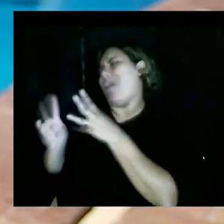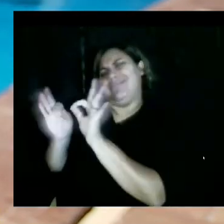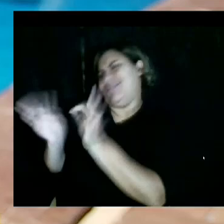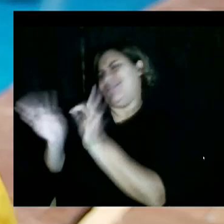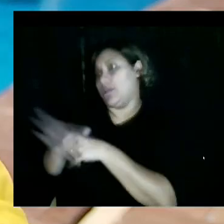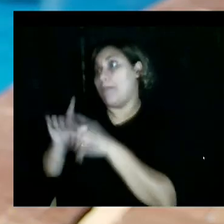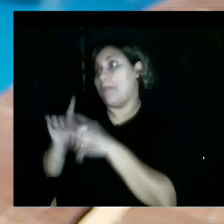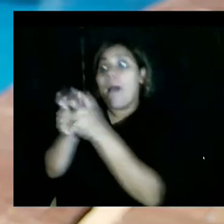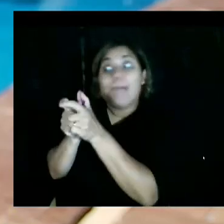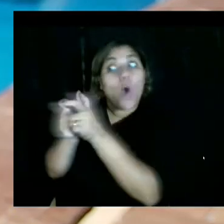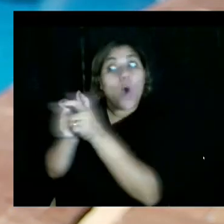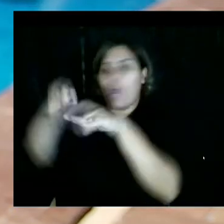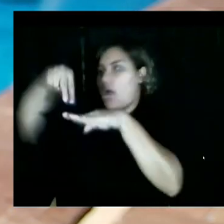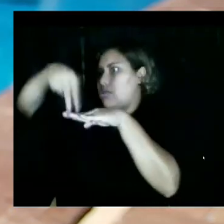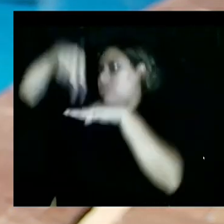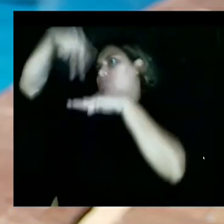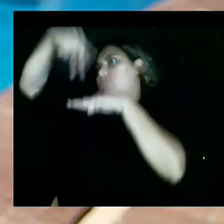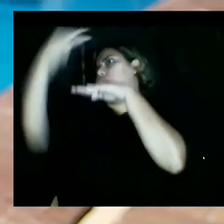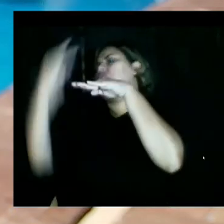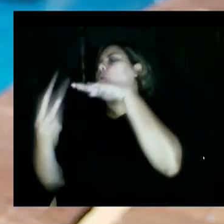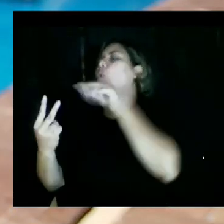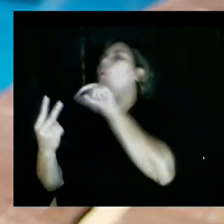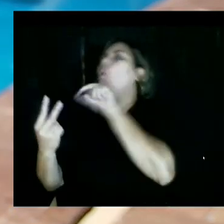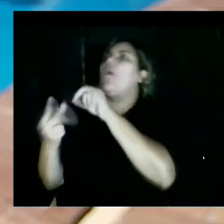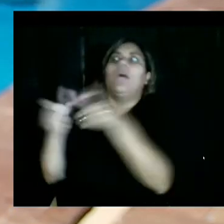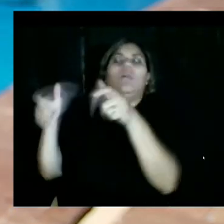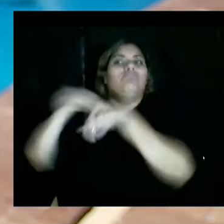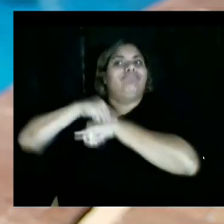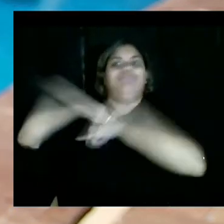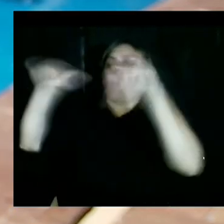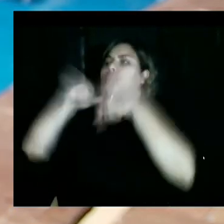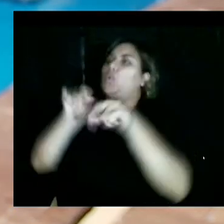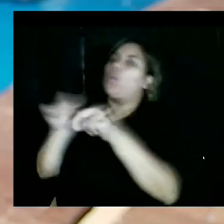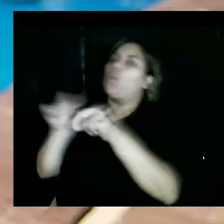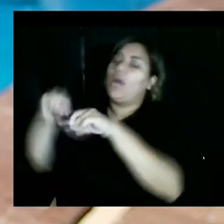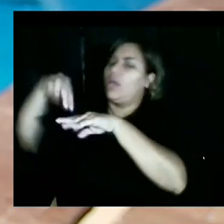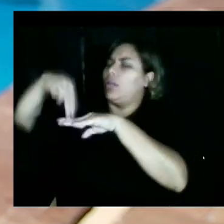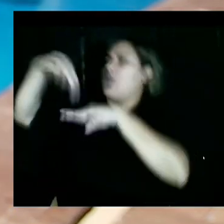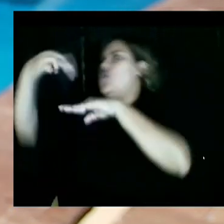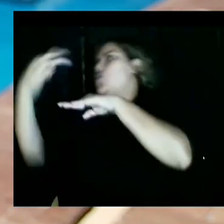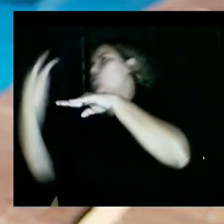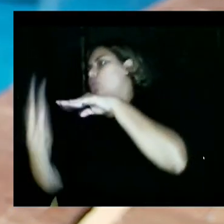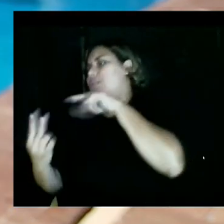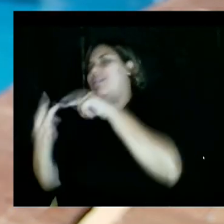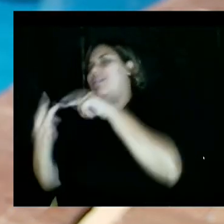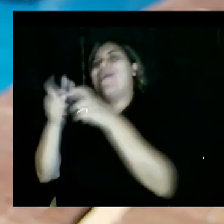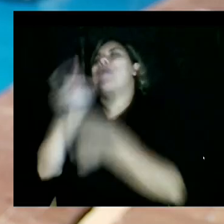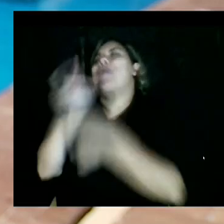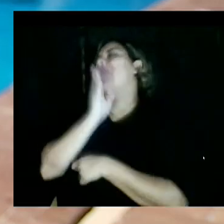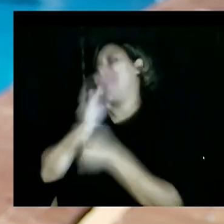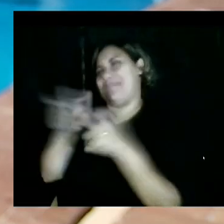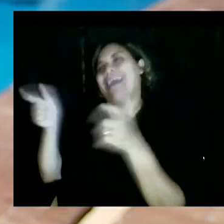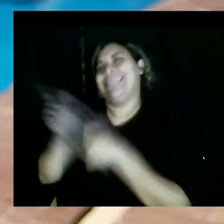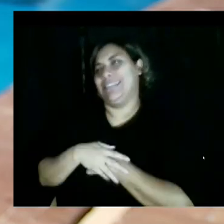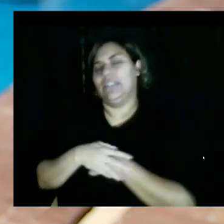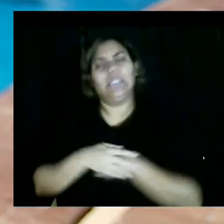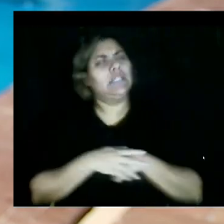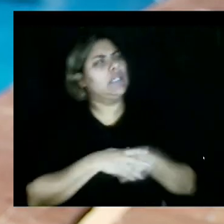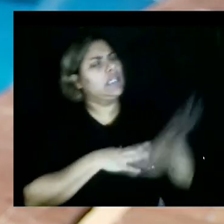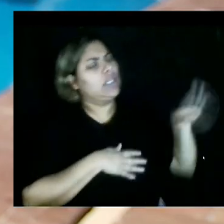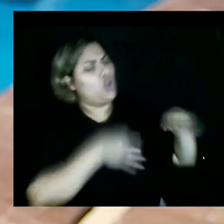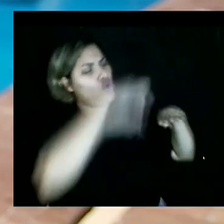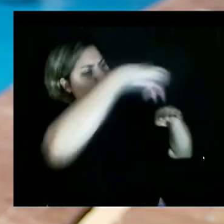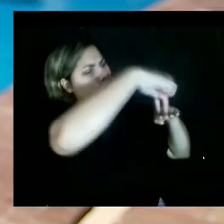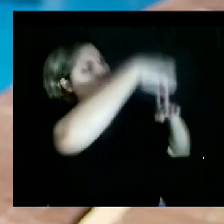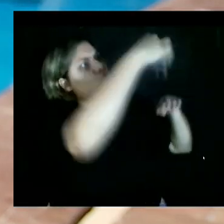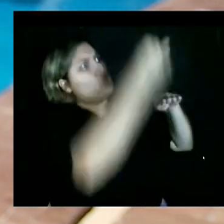está muito bem difundido e todos os saltos são bem conhecidos. Quais são os que exigem mais do atleta, assim, os